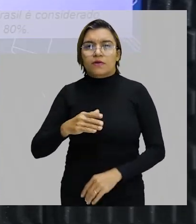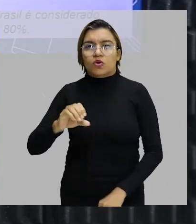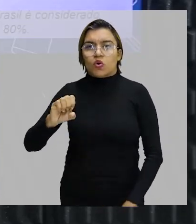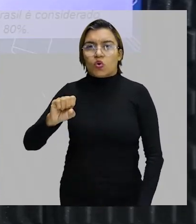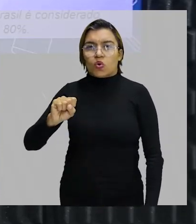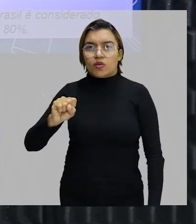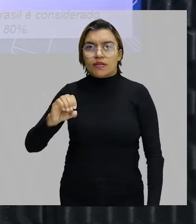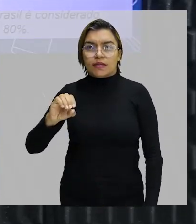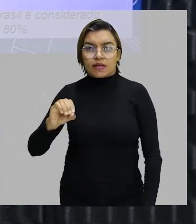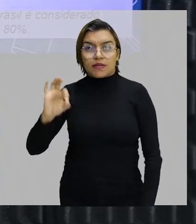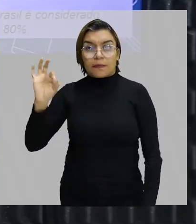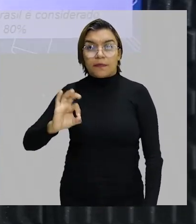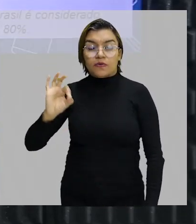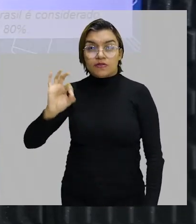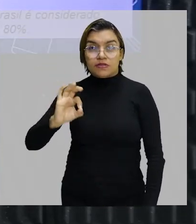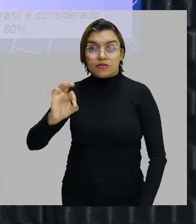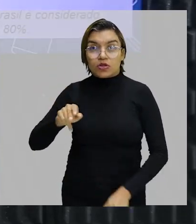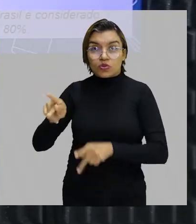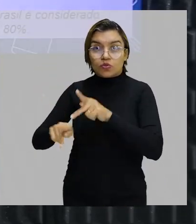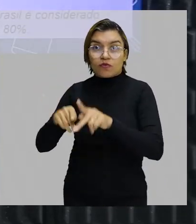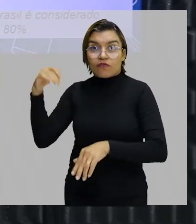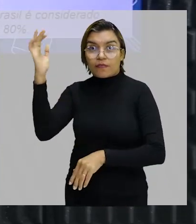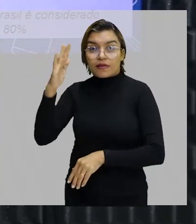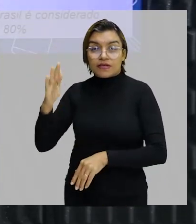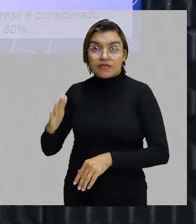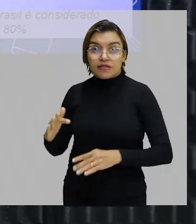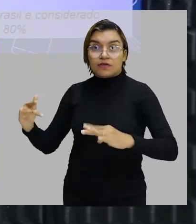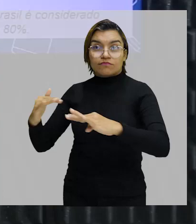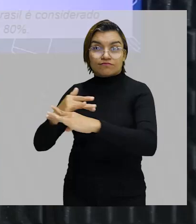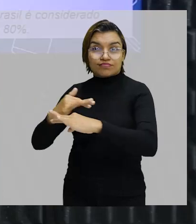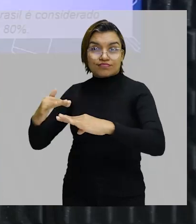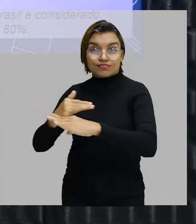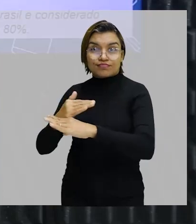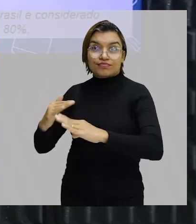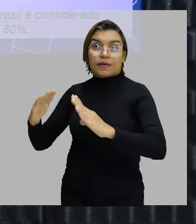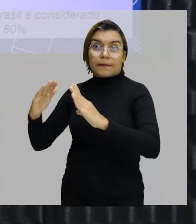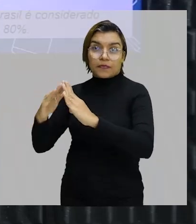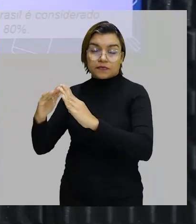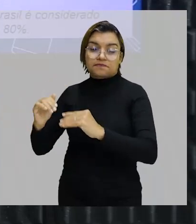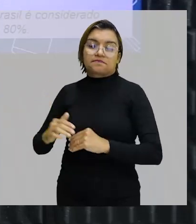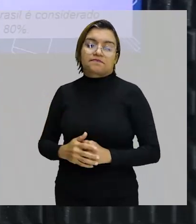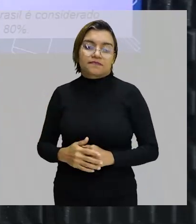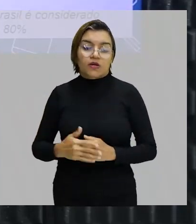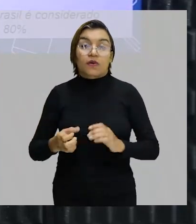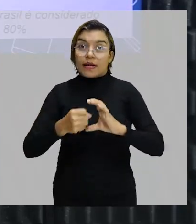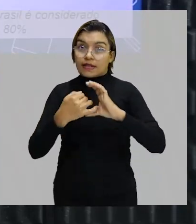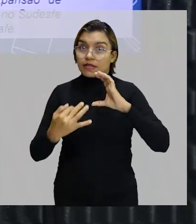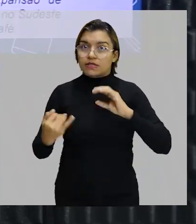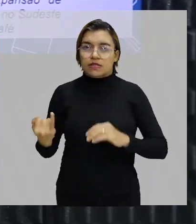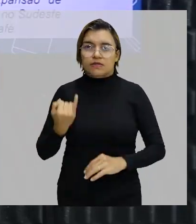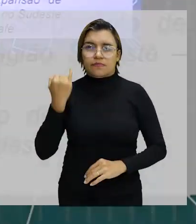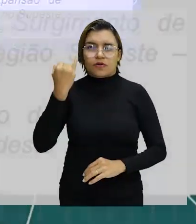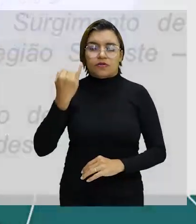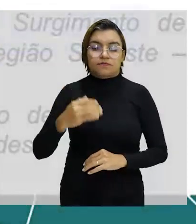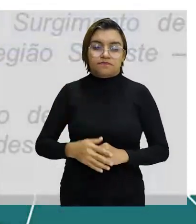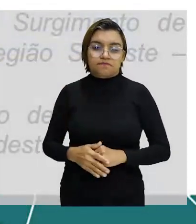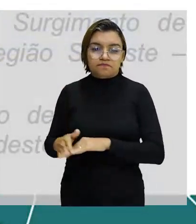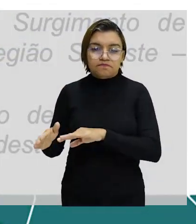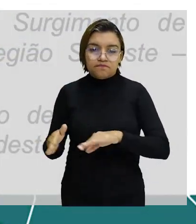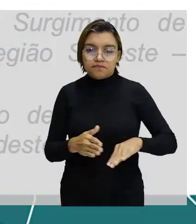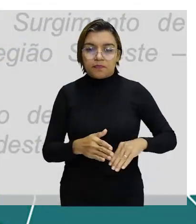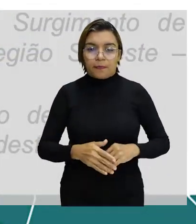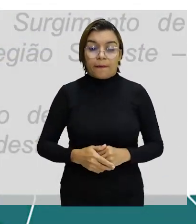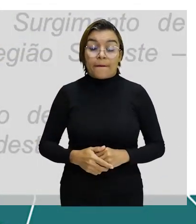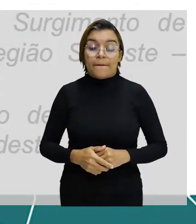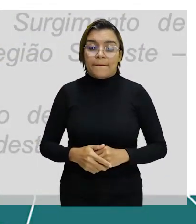população brasileira hoje reside nos espaços urbanos. Beleza? Características aí bacanas para tu não esquecer. Como eu bem te disse,